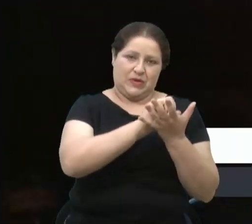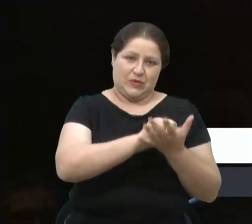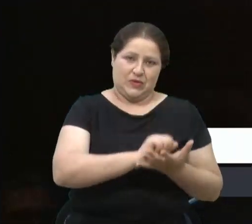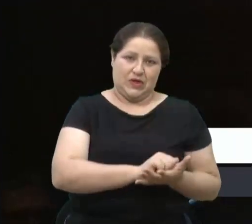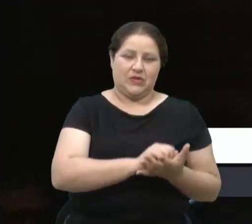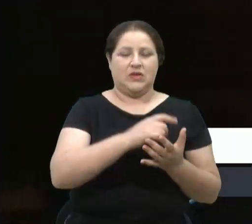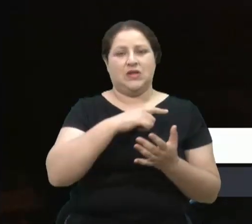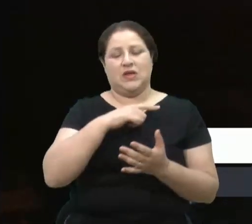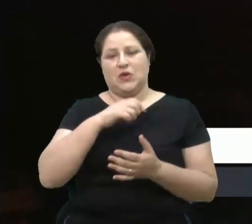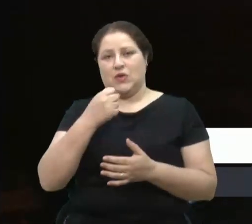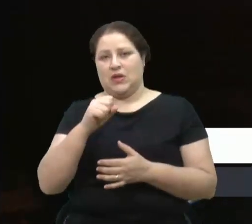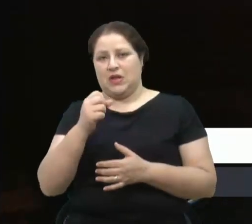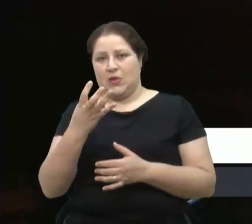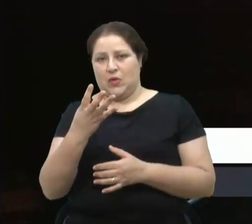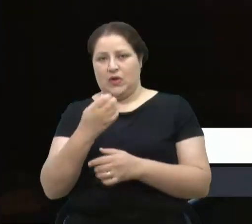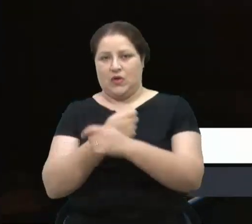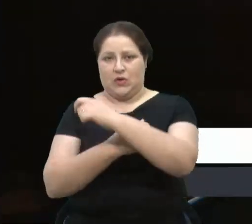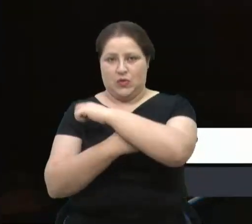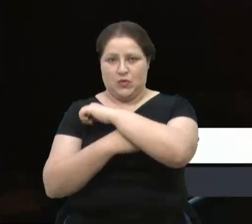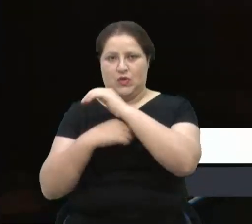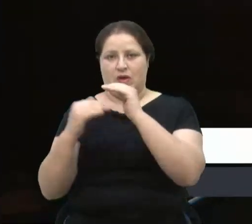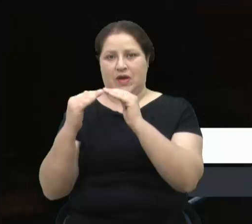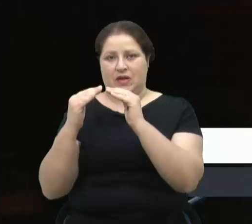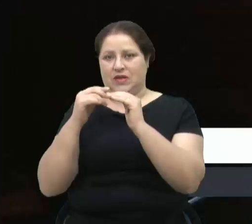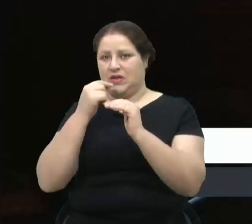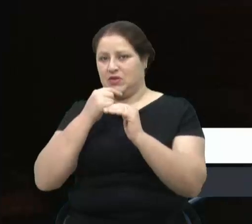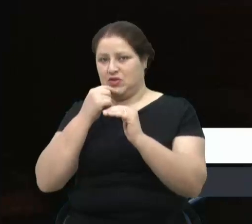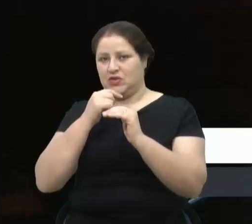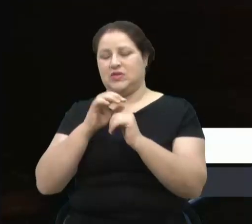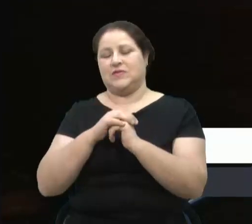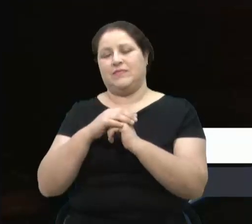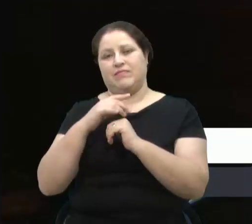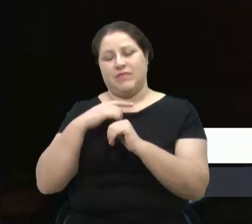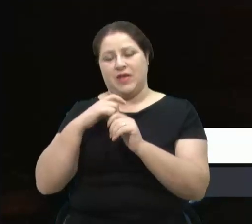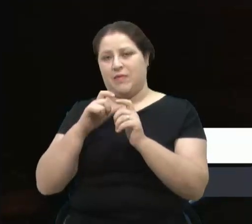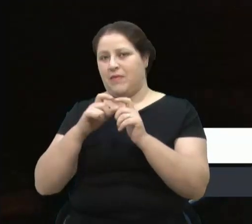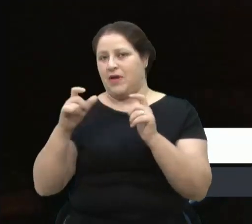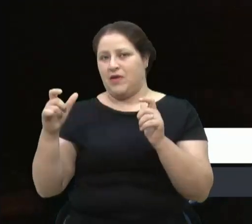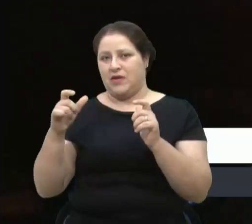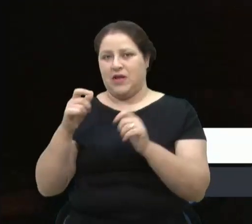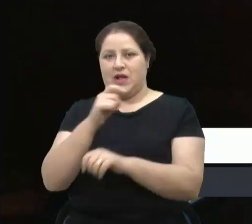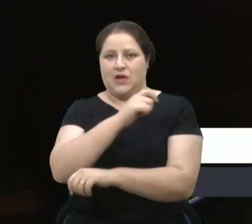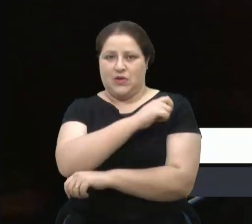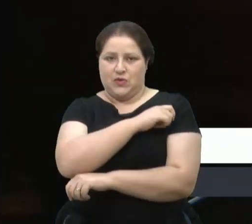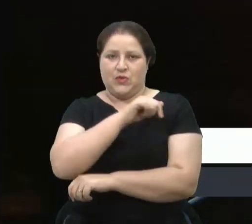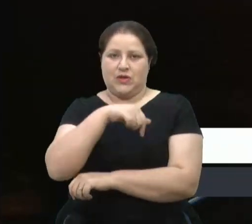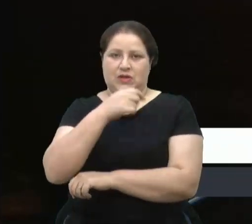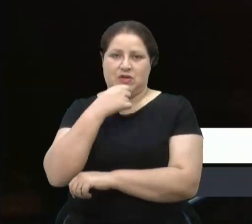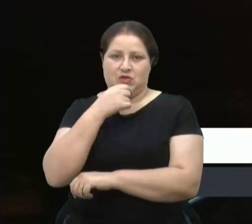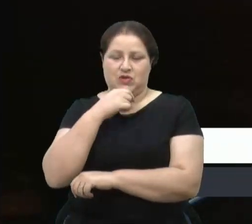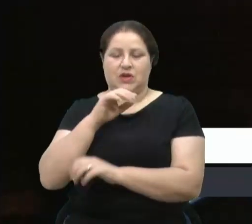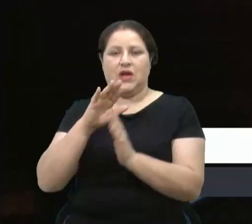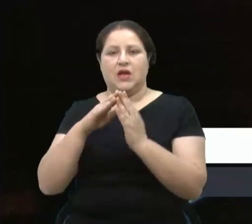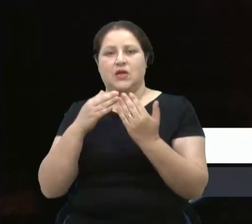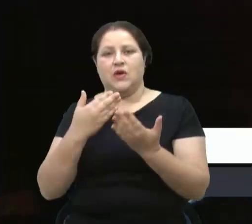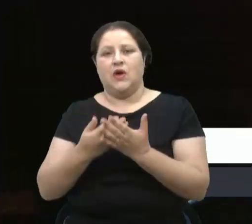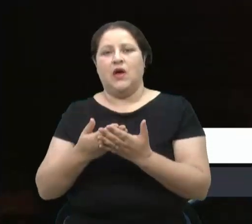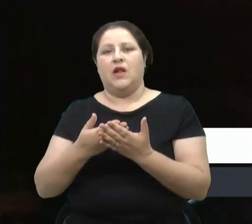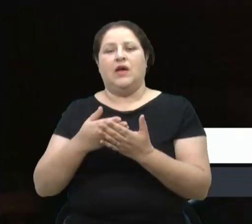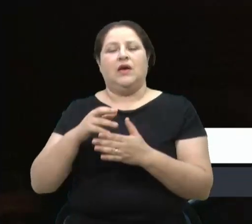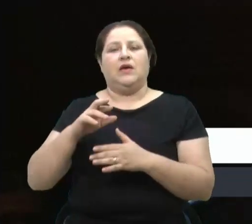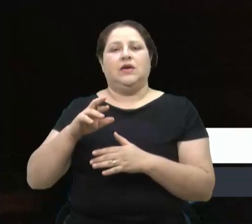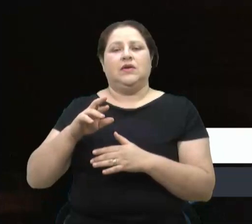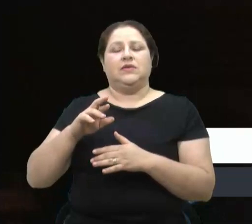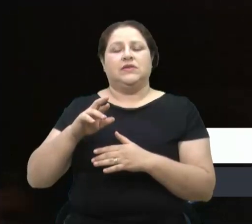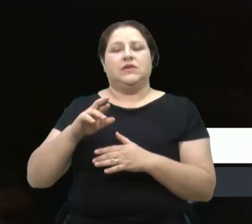de abrangência e predomina a Caxias do Sul Caxias do Sul então a escola não está em Caxias